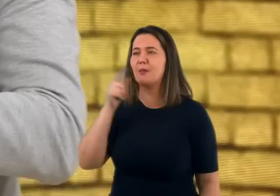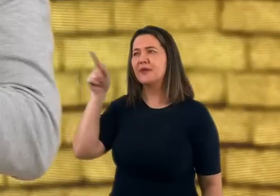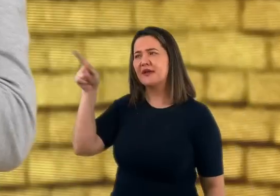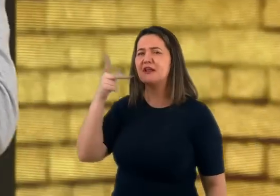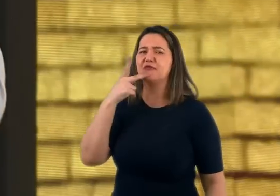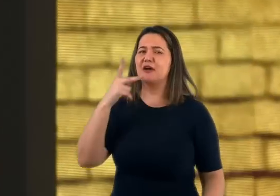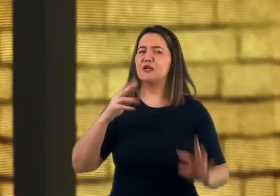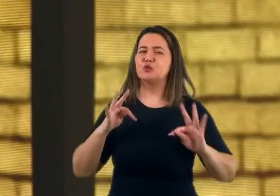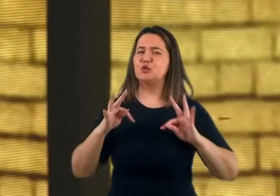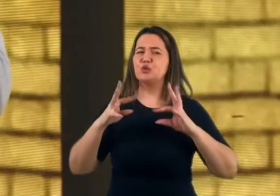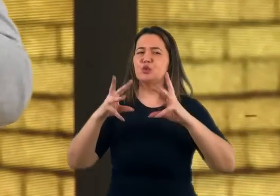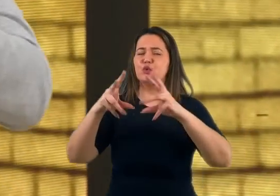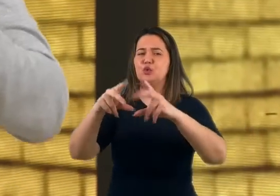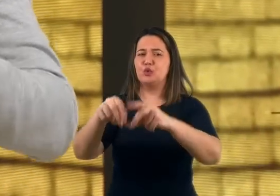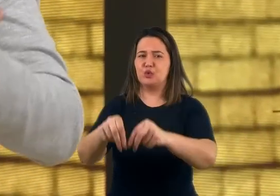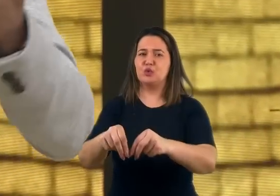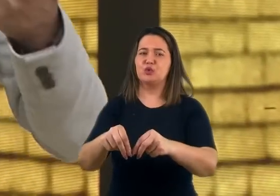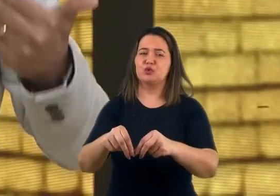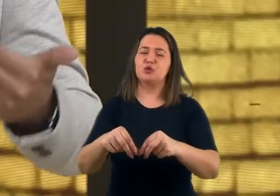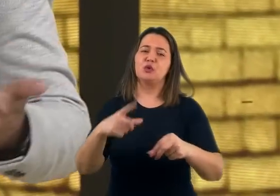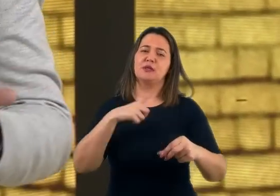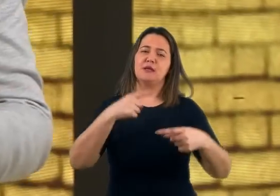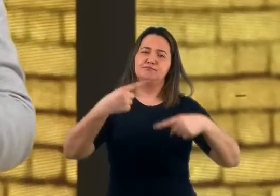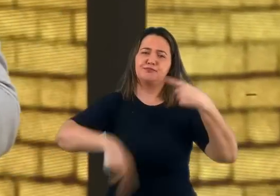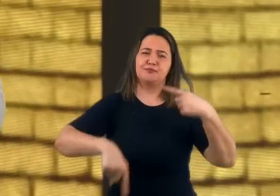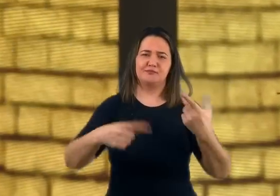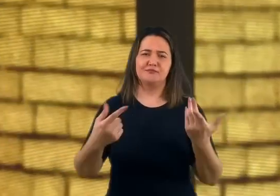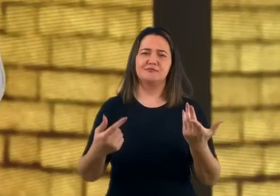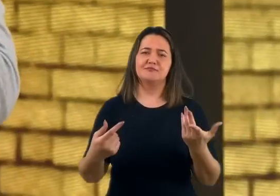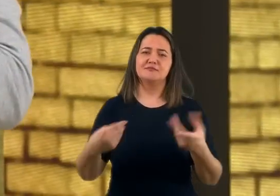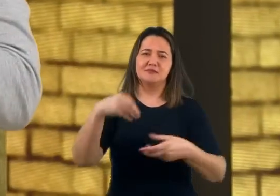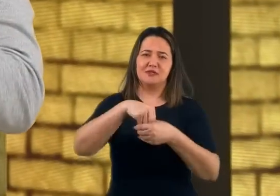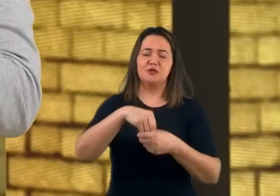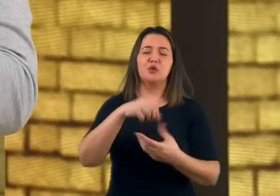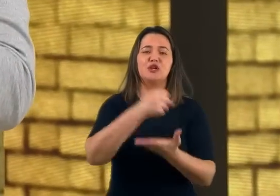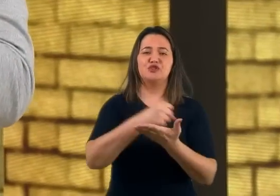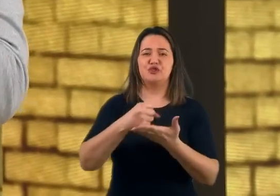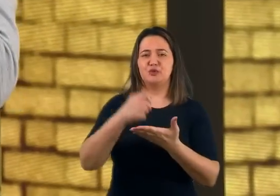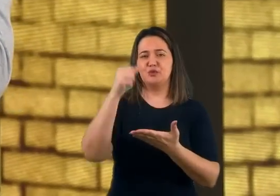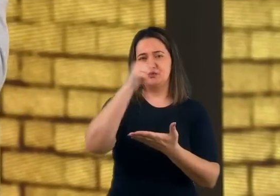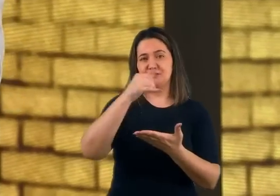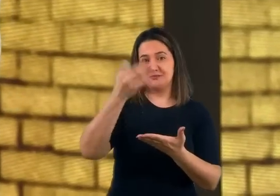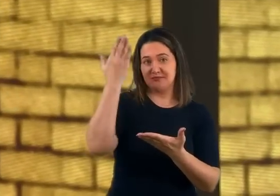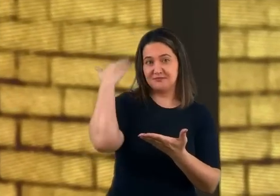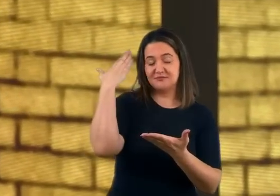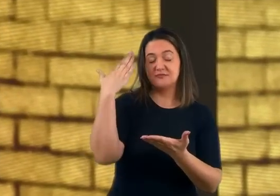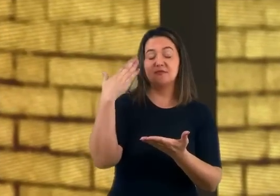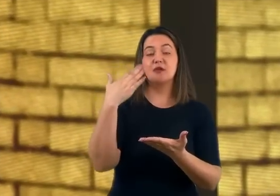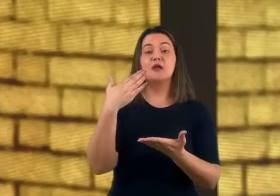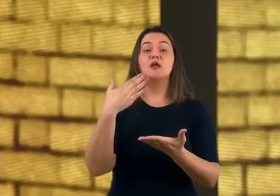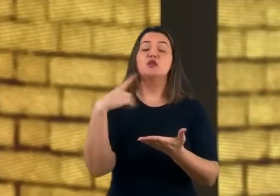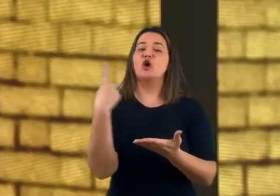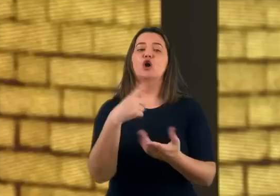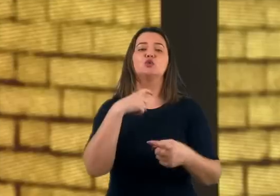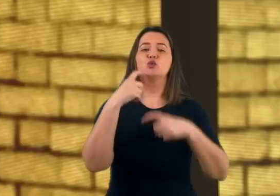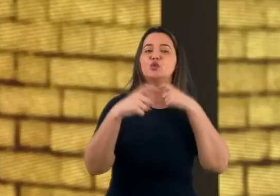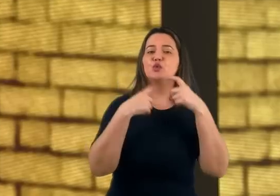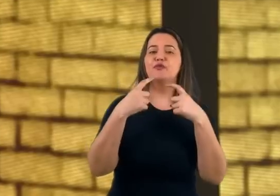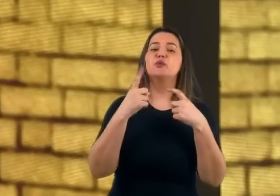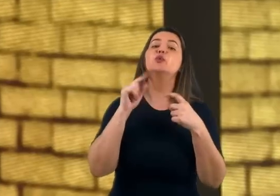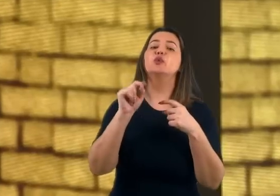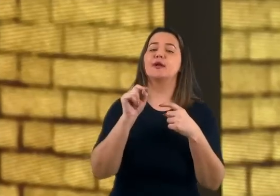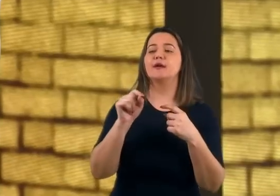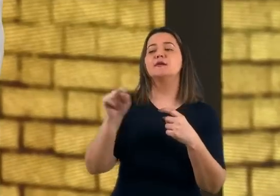casos em que esta anomalia aconteça no Antigo Testamento, ninguém duvida que estas incongruências gramaticais